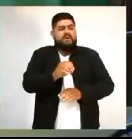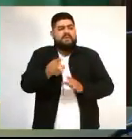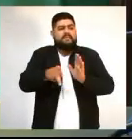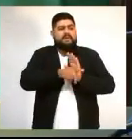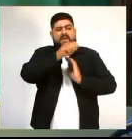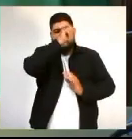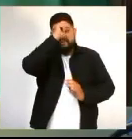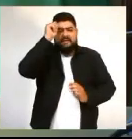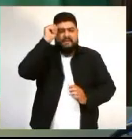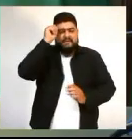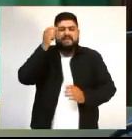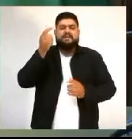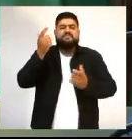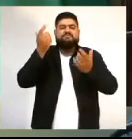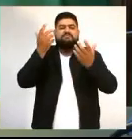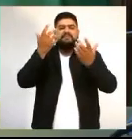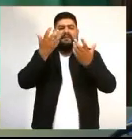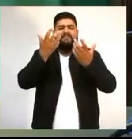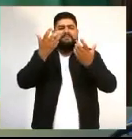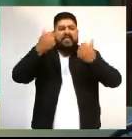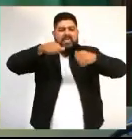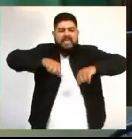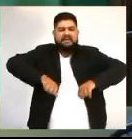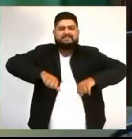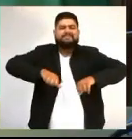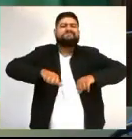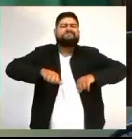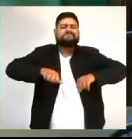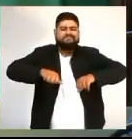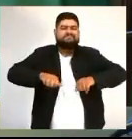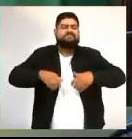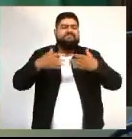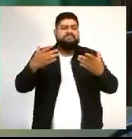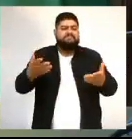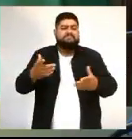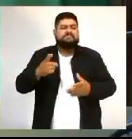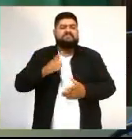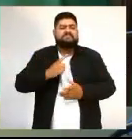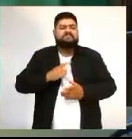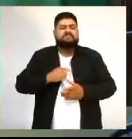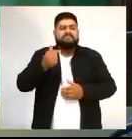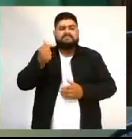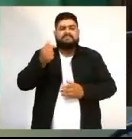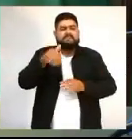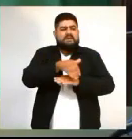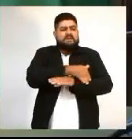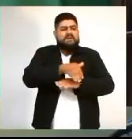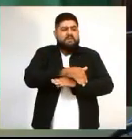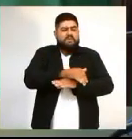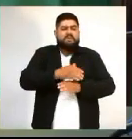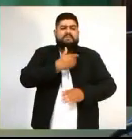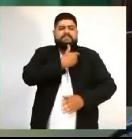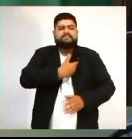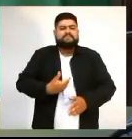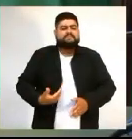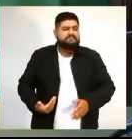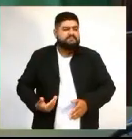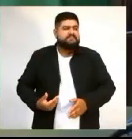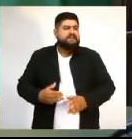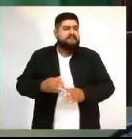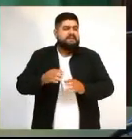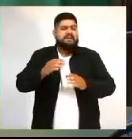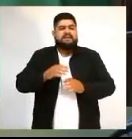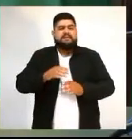não estão em qualidade. E olha que eu tenho andado bastante lá. Nós tínhamos a sétima linha, que no governo Cassol e no